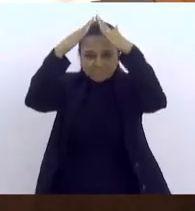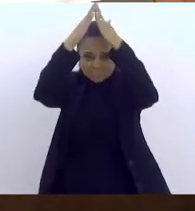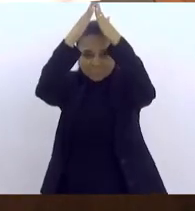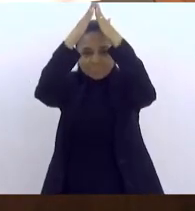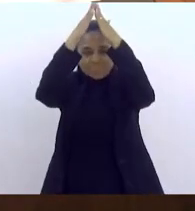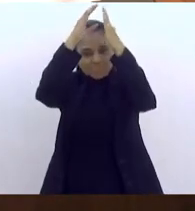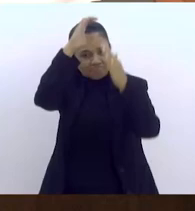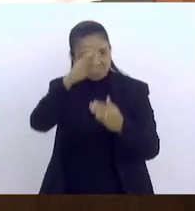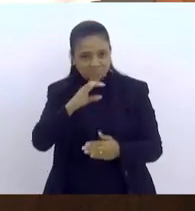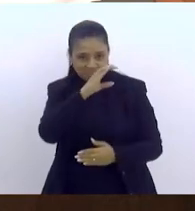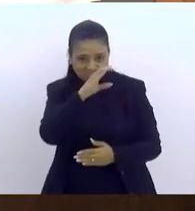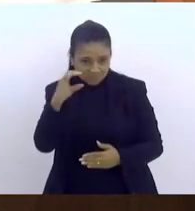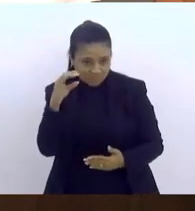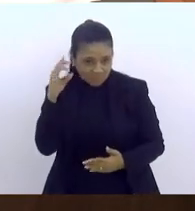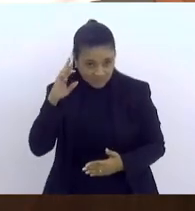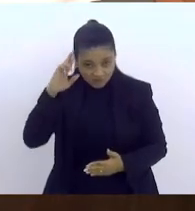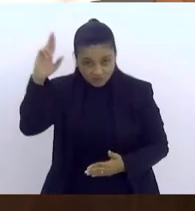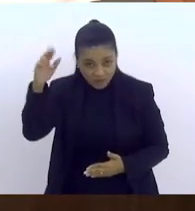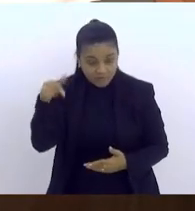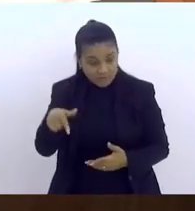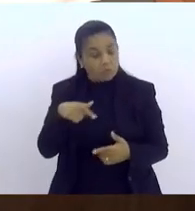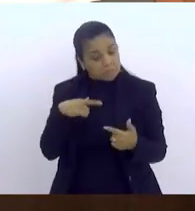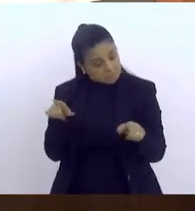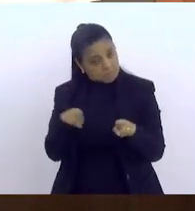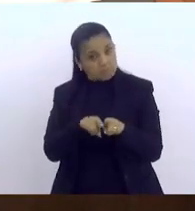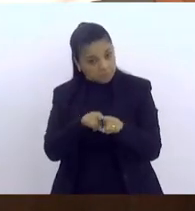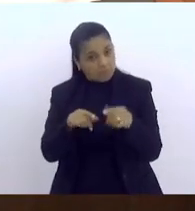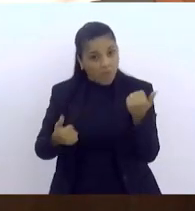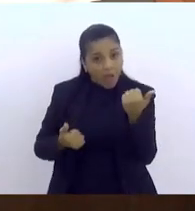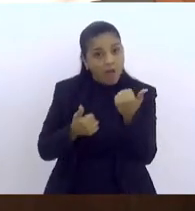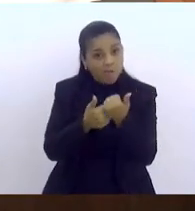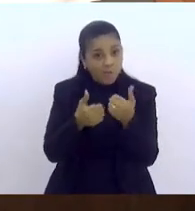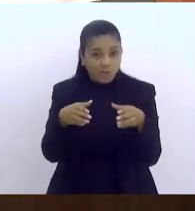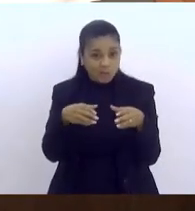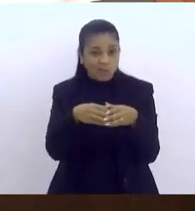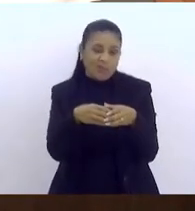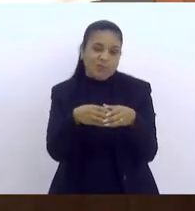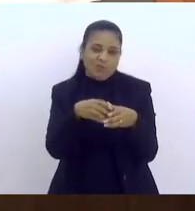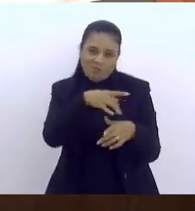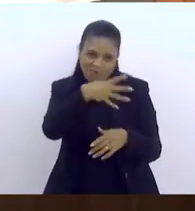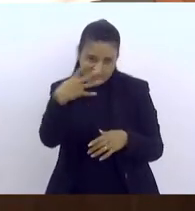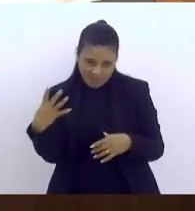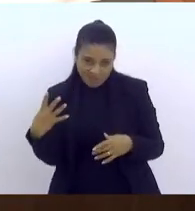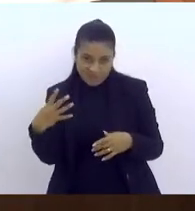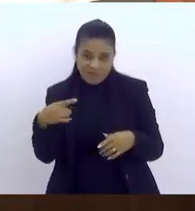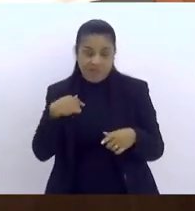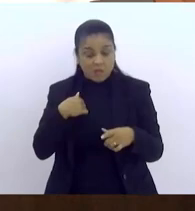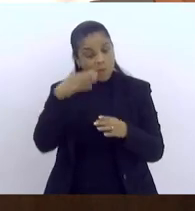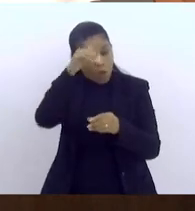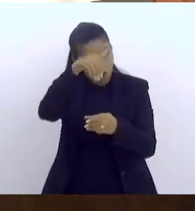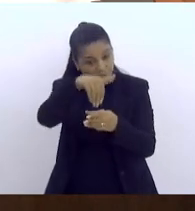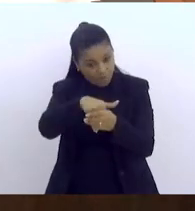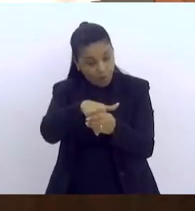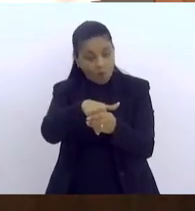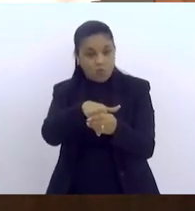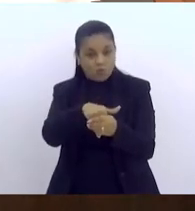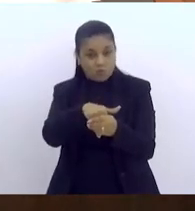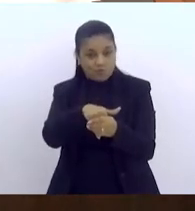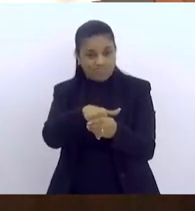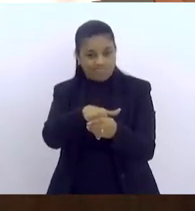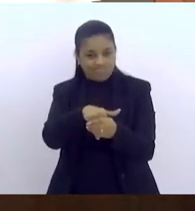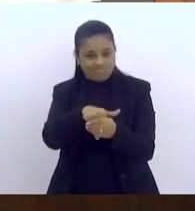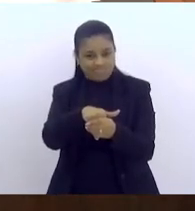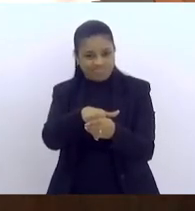Então, óbvio que teve um apoio desse grupo. E o meu voto vai além dessa posição, deputado Gualberto. O meu voto ele